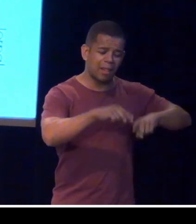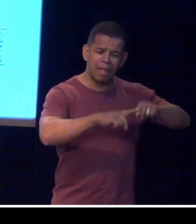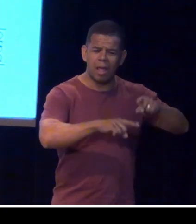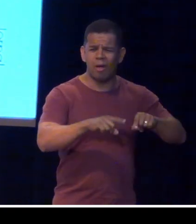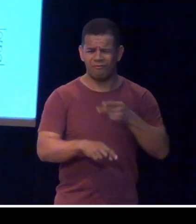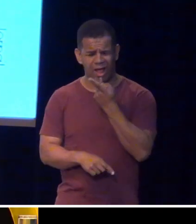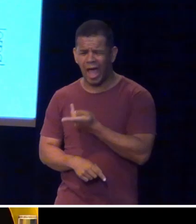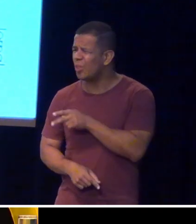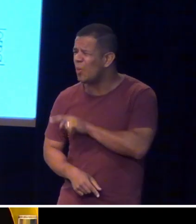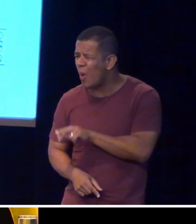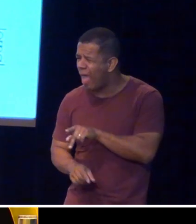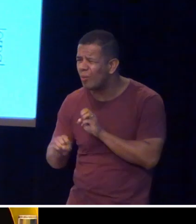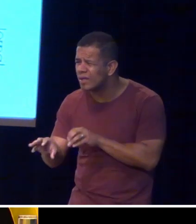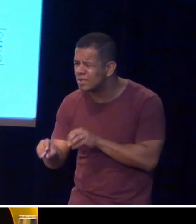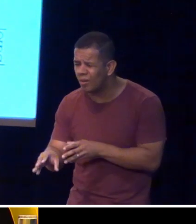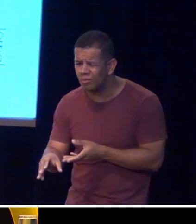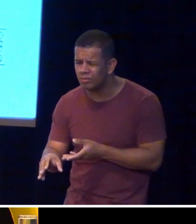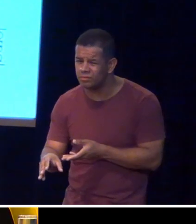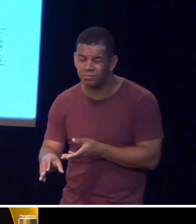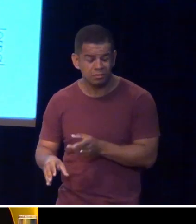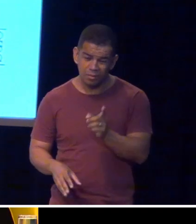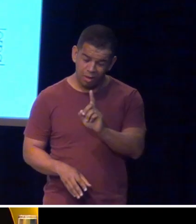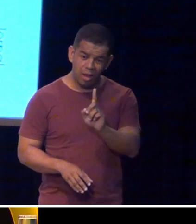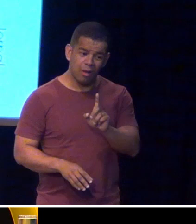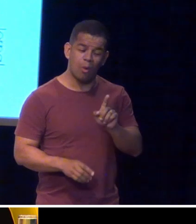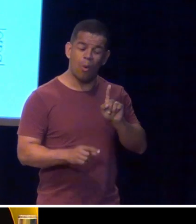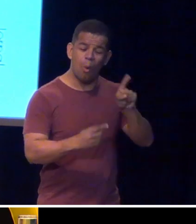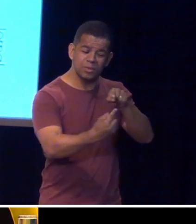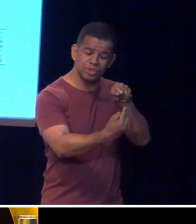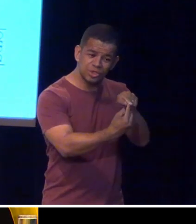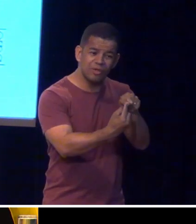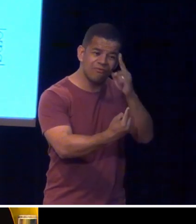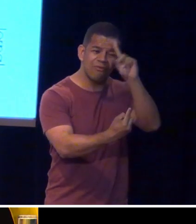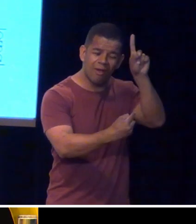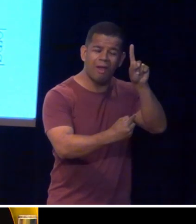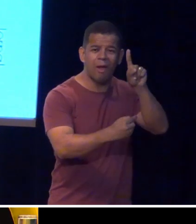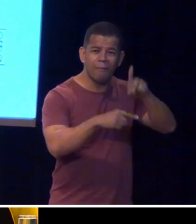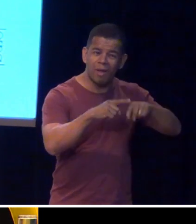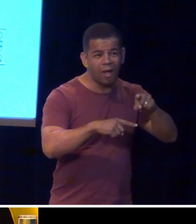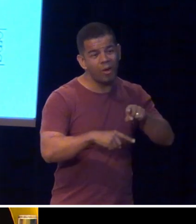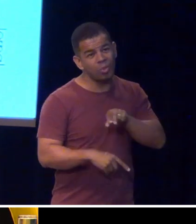é de educação. Não foi produzido com o objetivo de educação, mas nós,